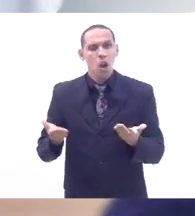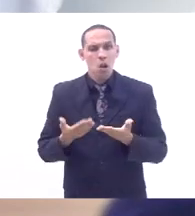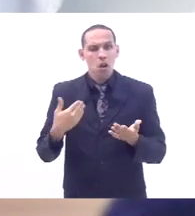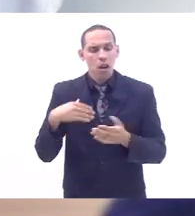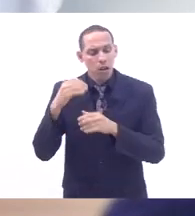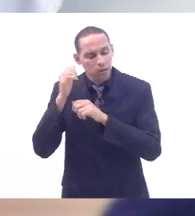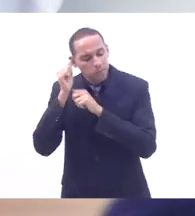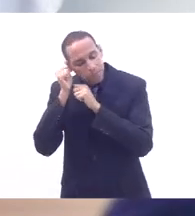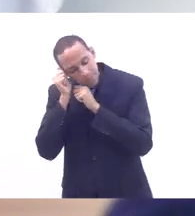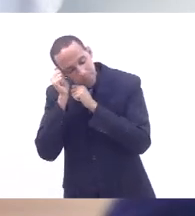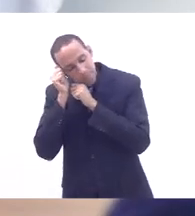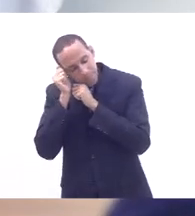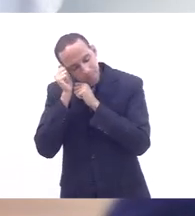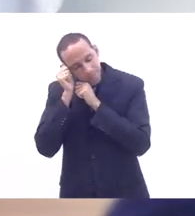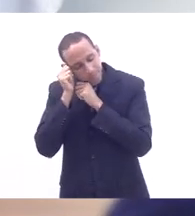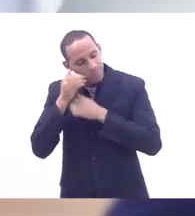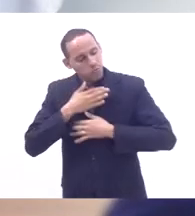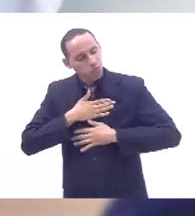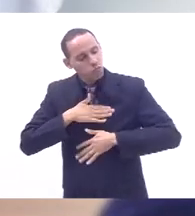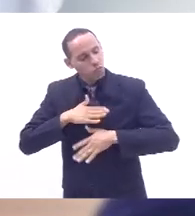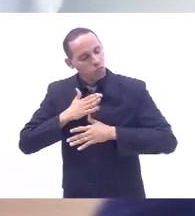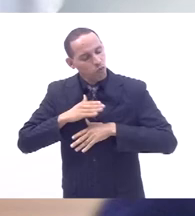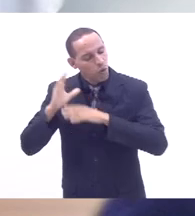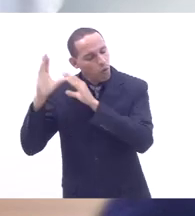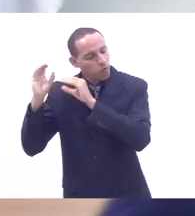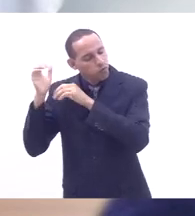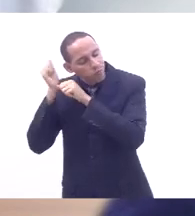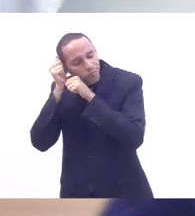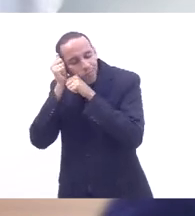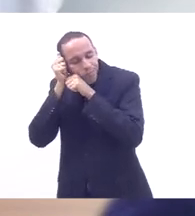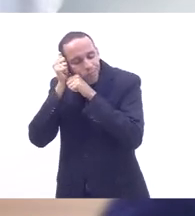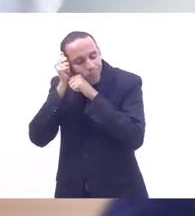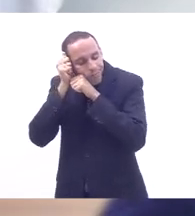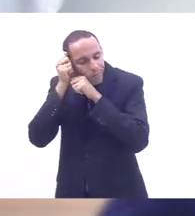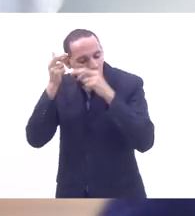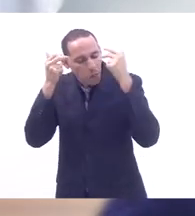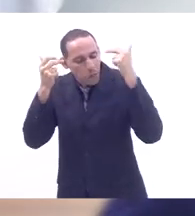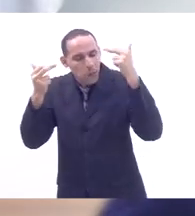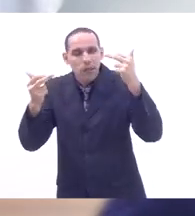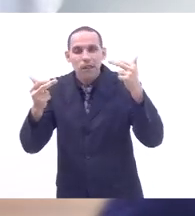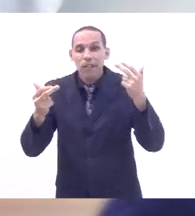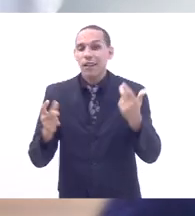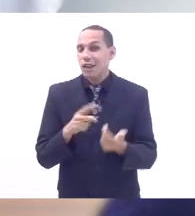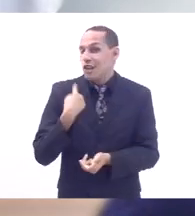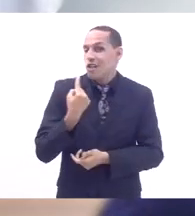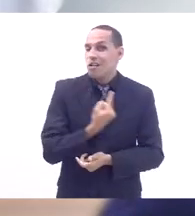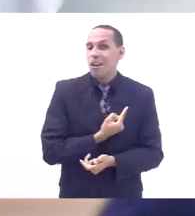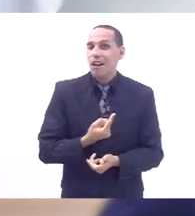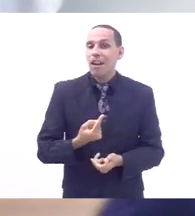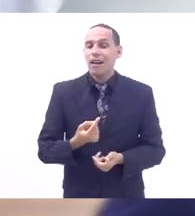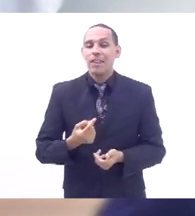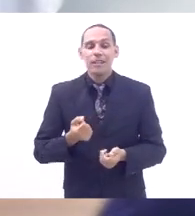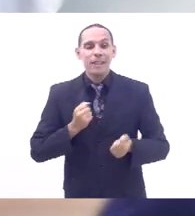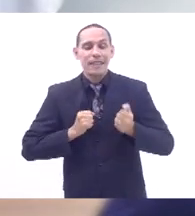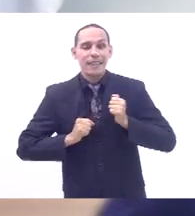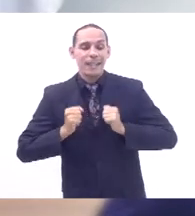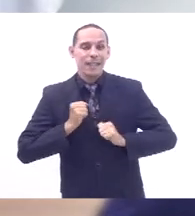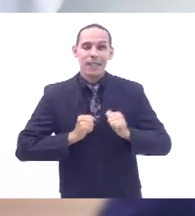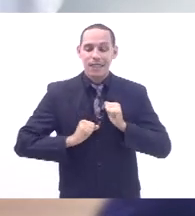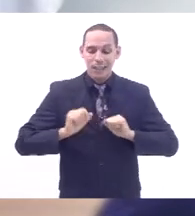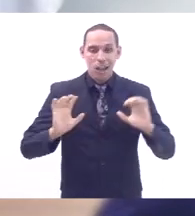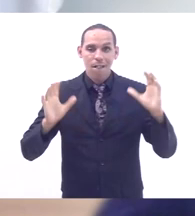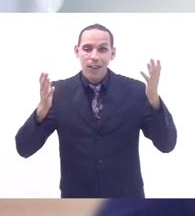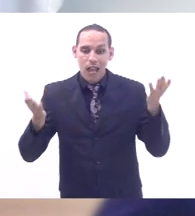no travesseiro, tranquila. A gente ficou na expectativa de fazer esse evento aqui com o